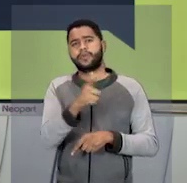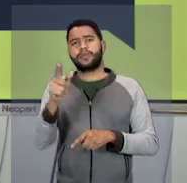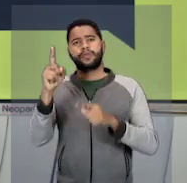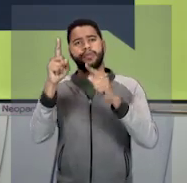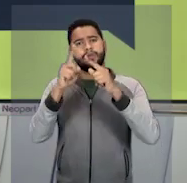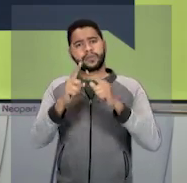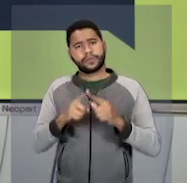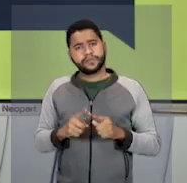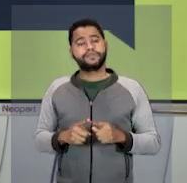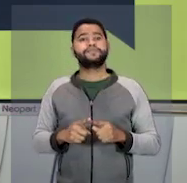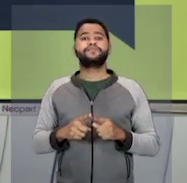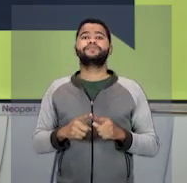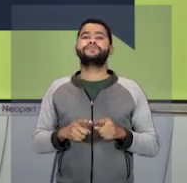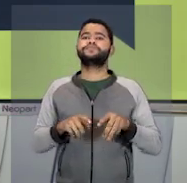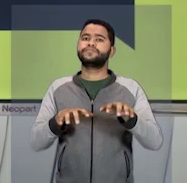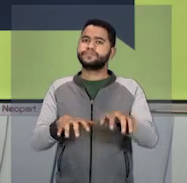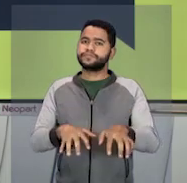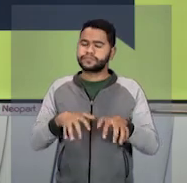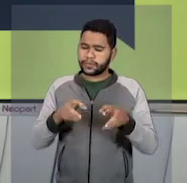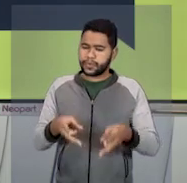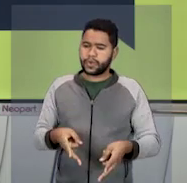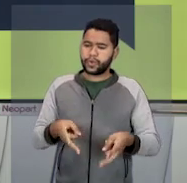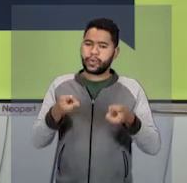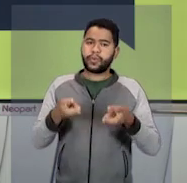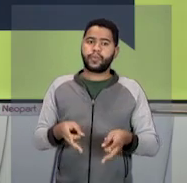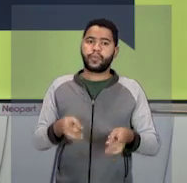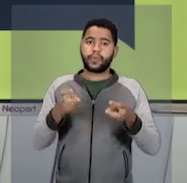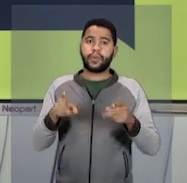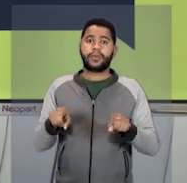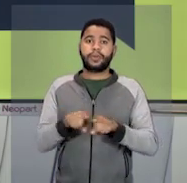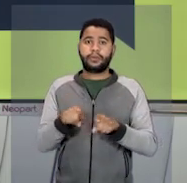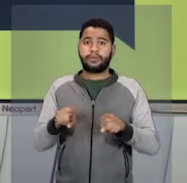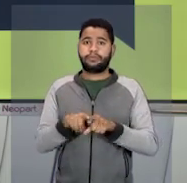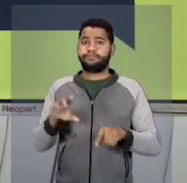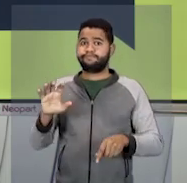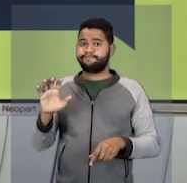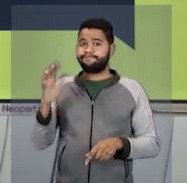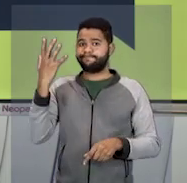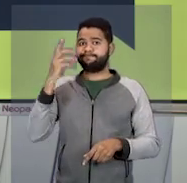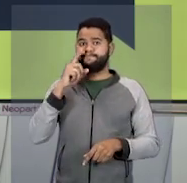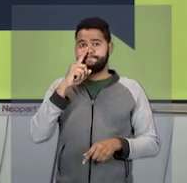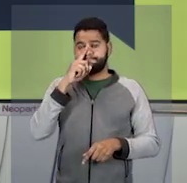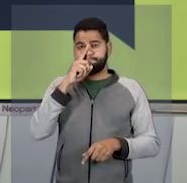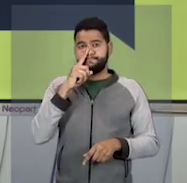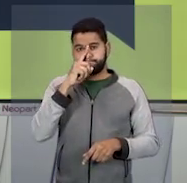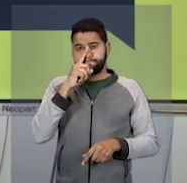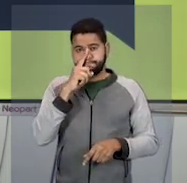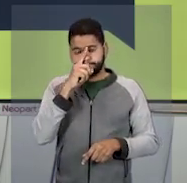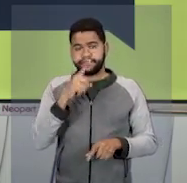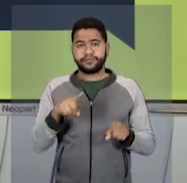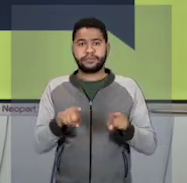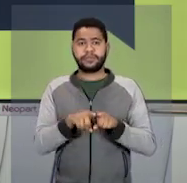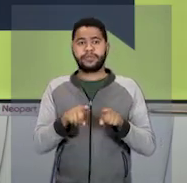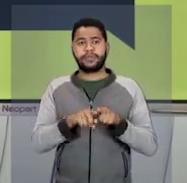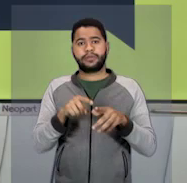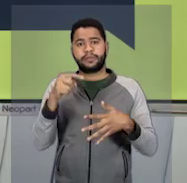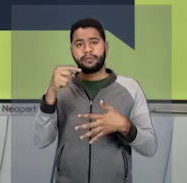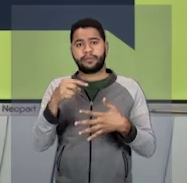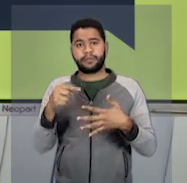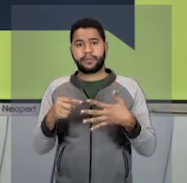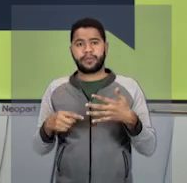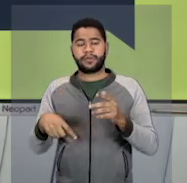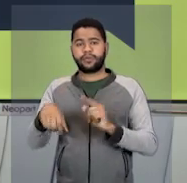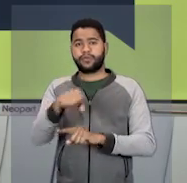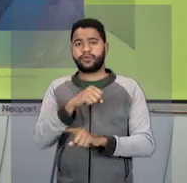de minerais muito retirados na natureza, que também causam danos gravíssimos ao meio ambiente e as questões sociais